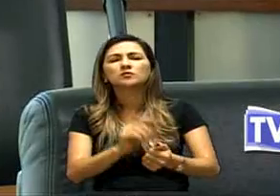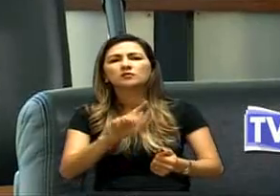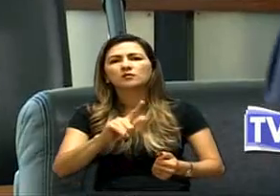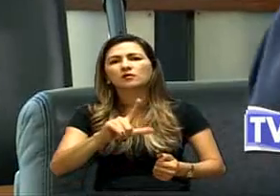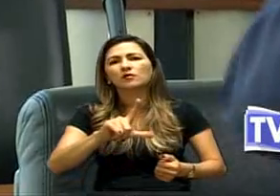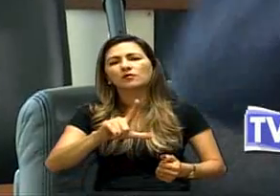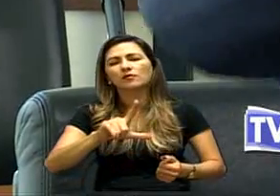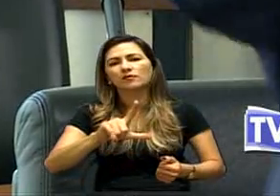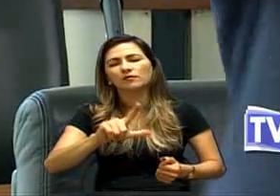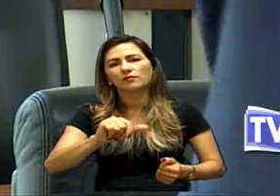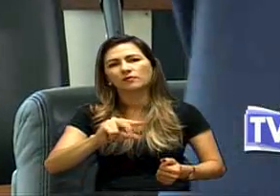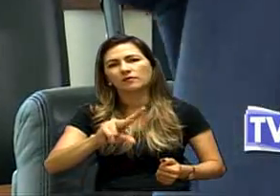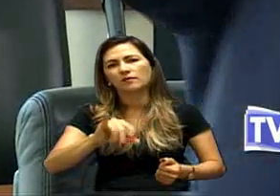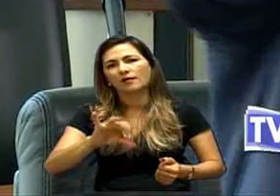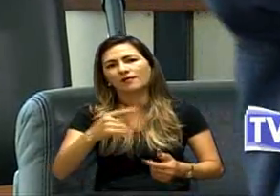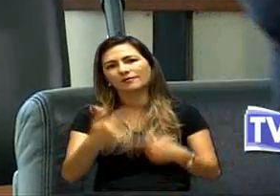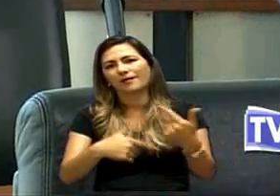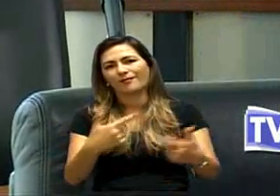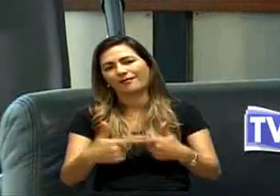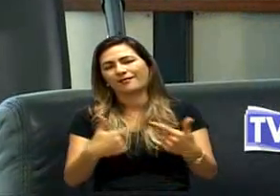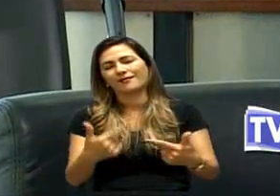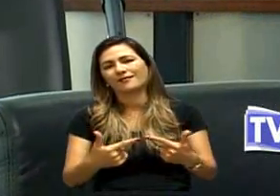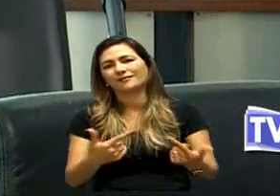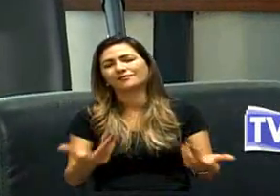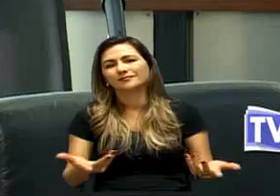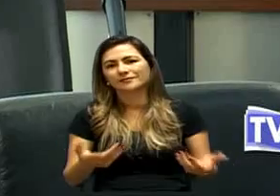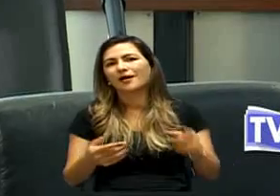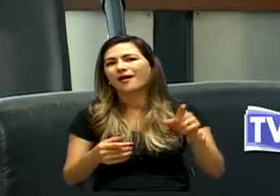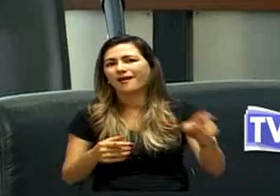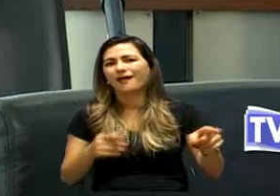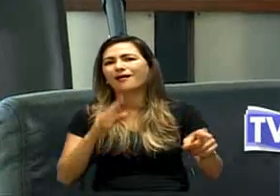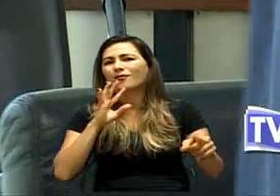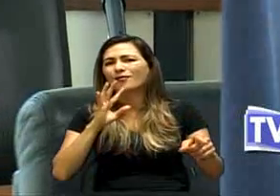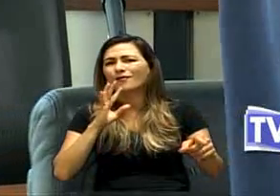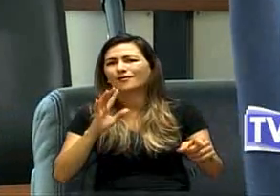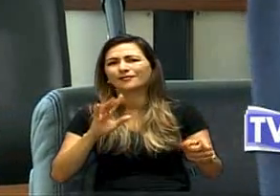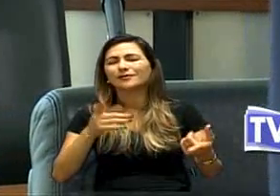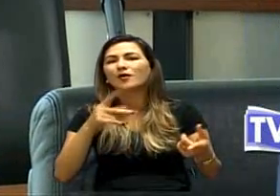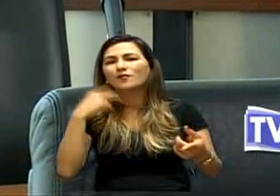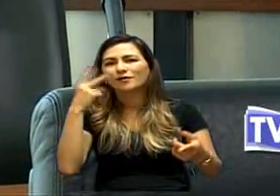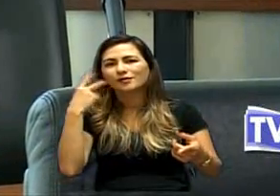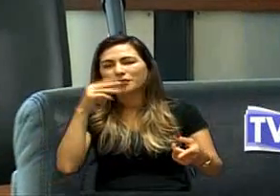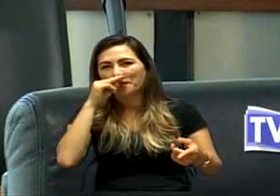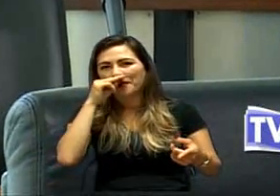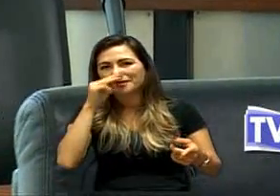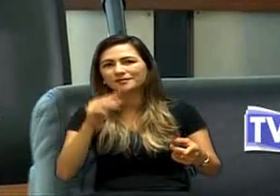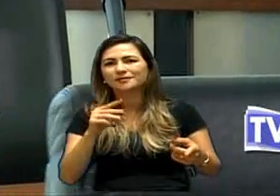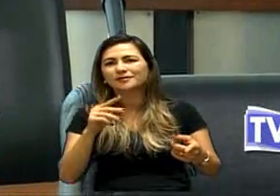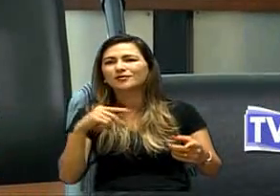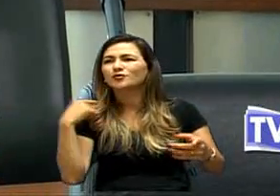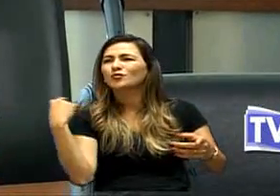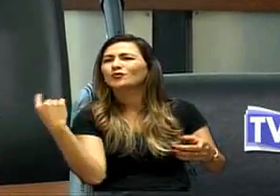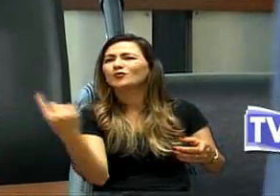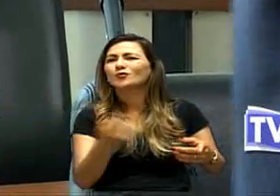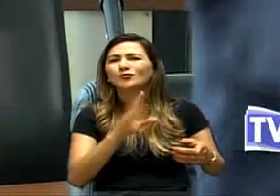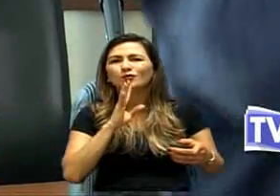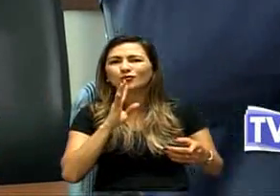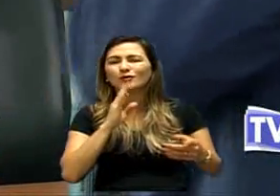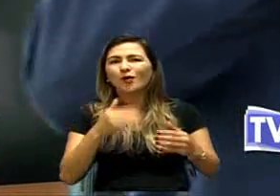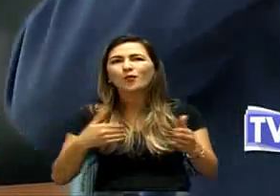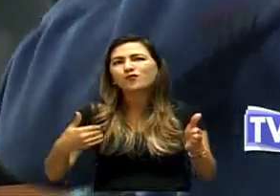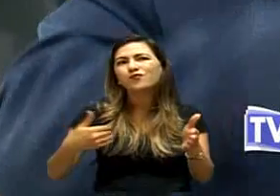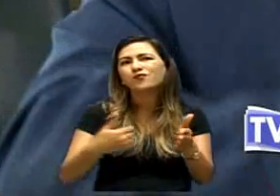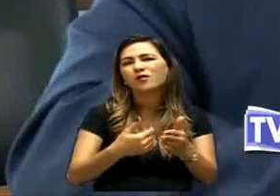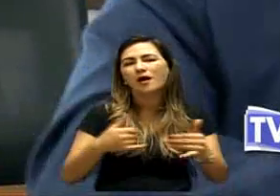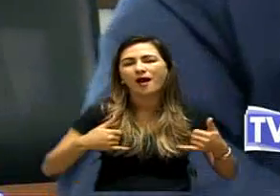que conhece os quatro cantos, conhece, sabe todo mundo que vai fazer aniversário. Parabéns pela sua memória, hein, vereador Martinez. Você é um